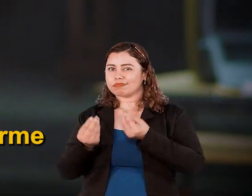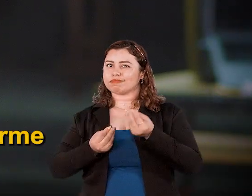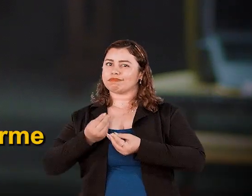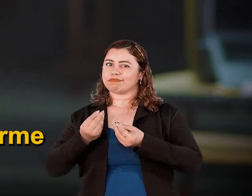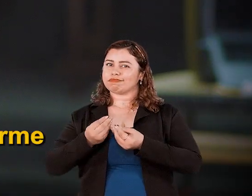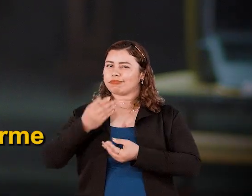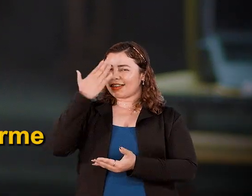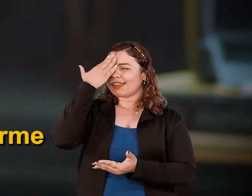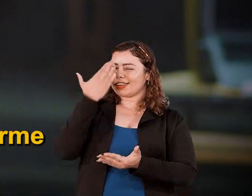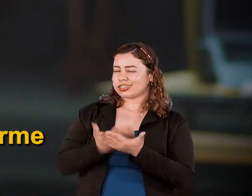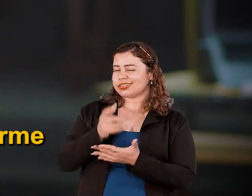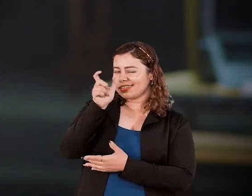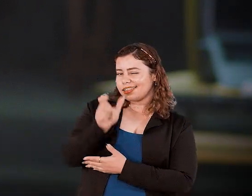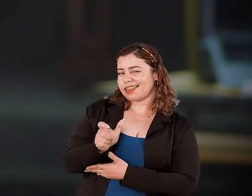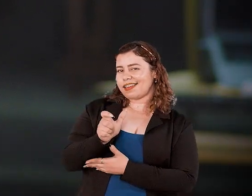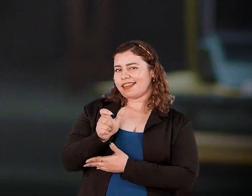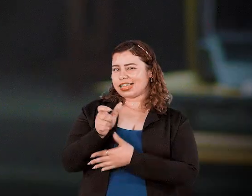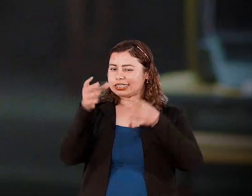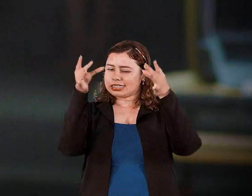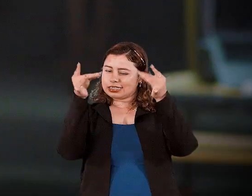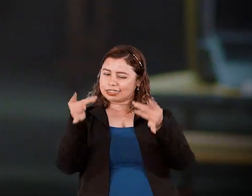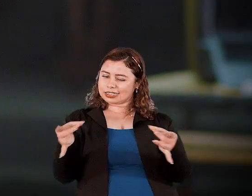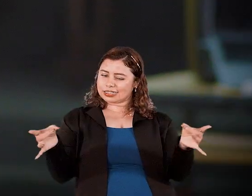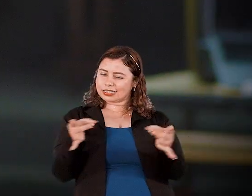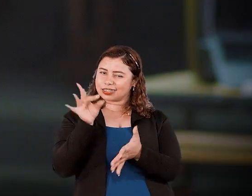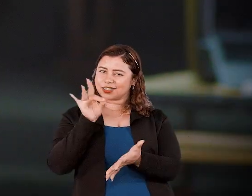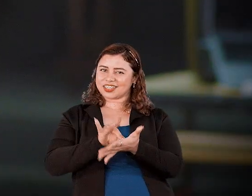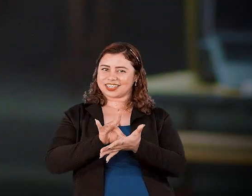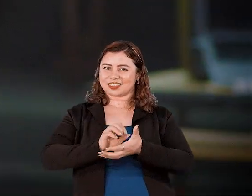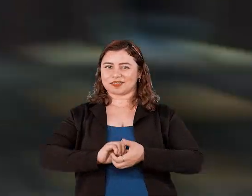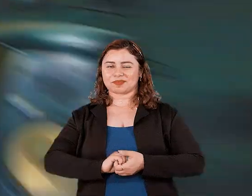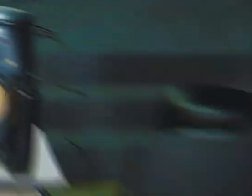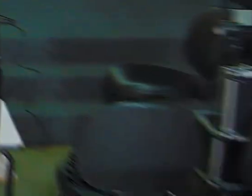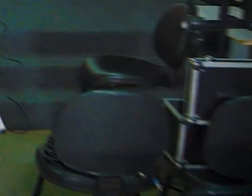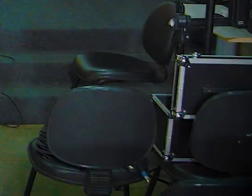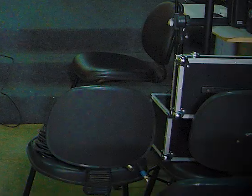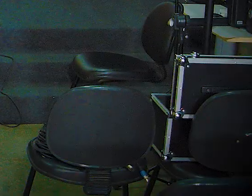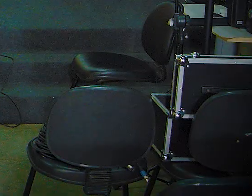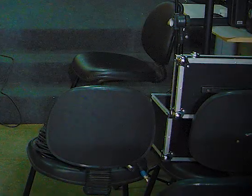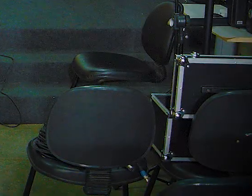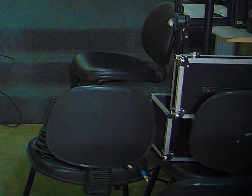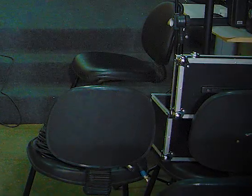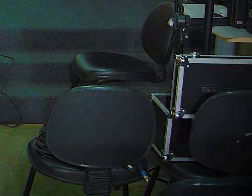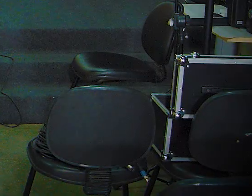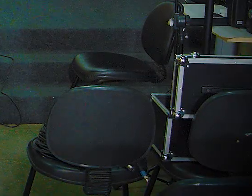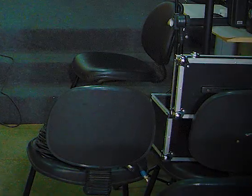a gente crê que ela seja no seu formato original.